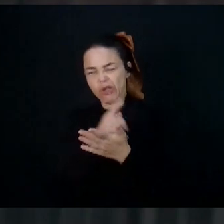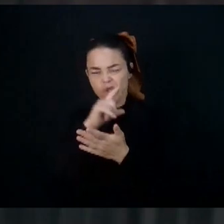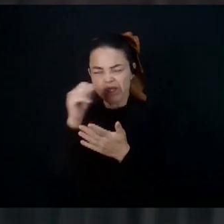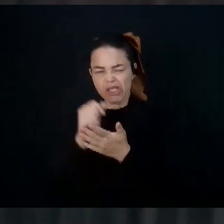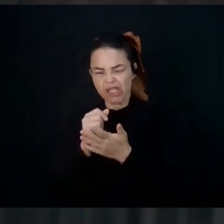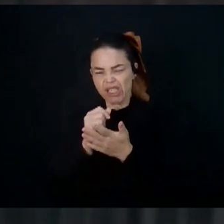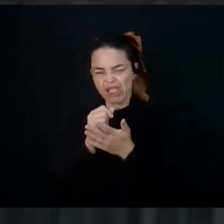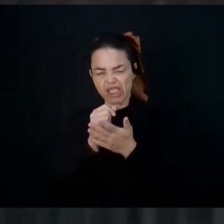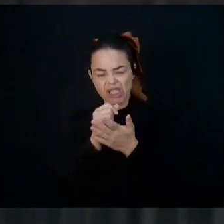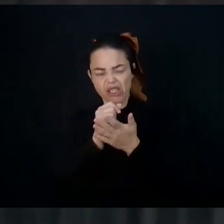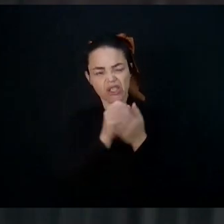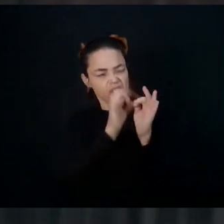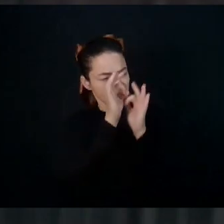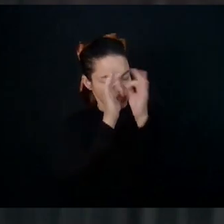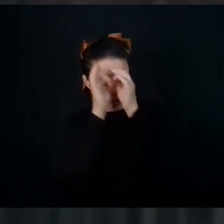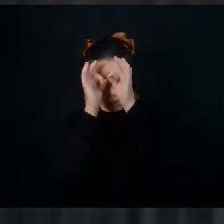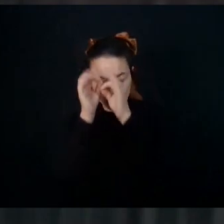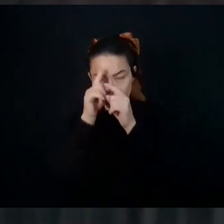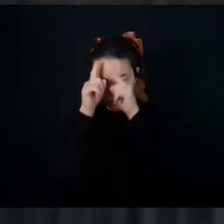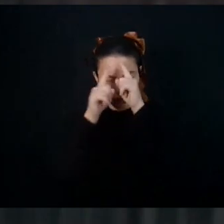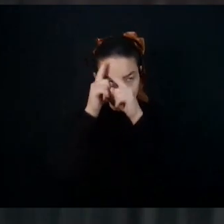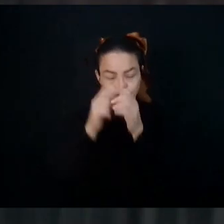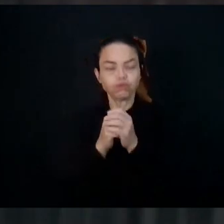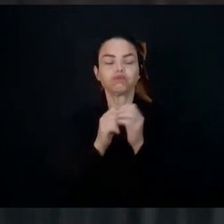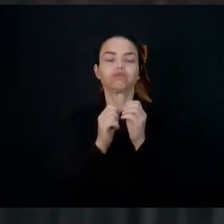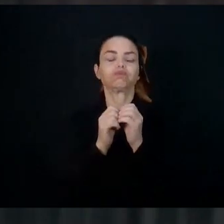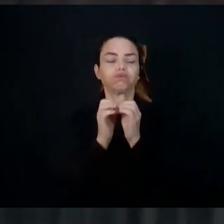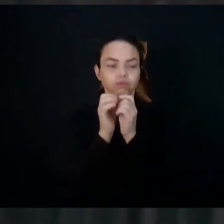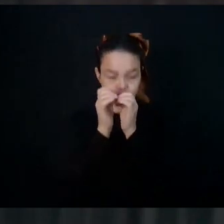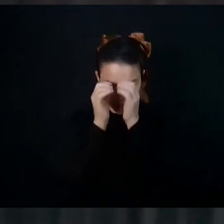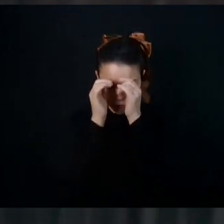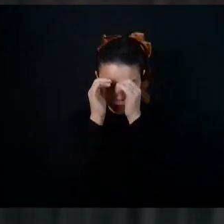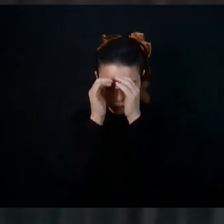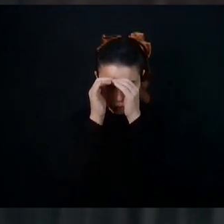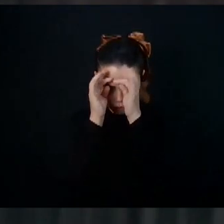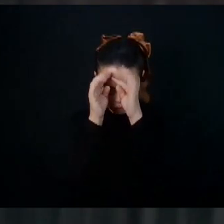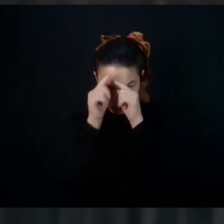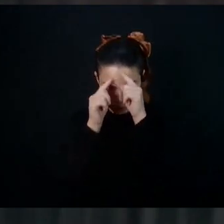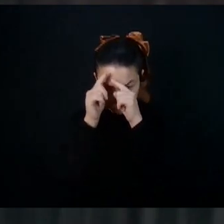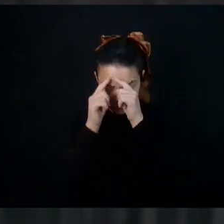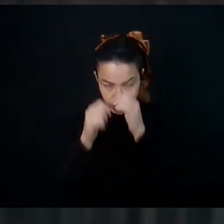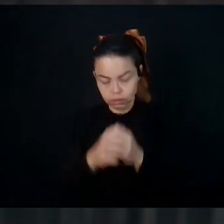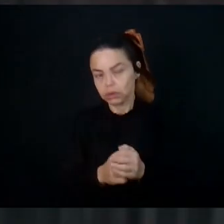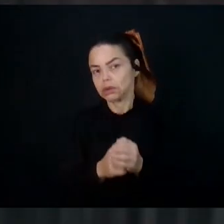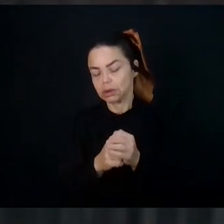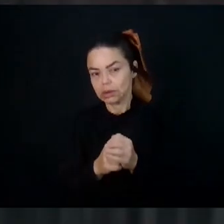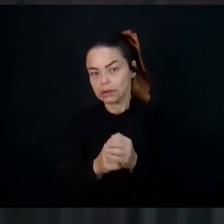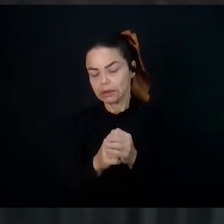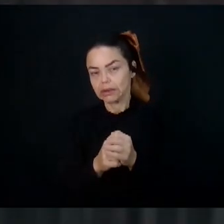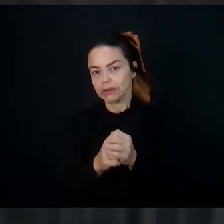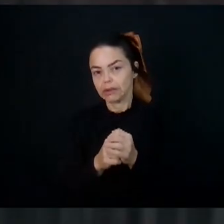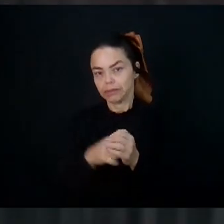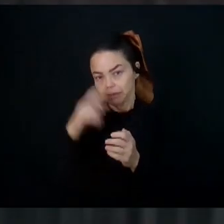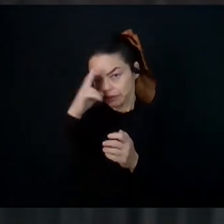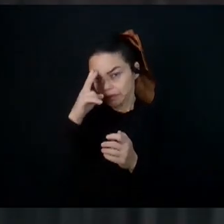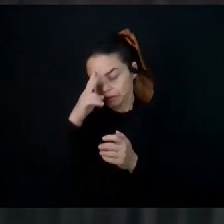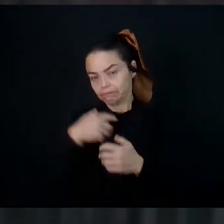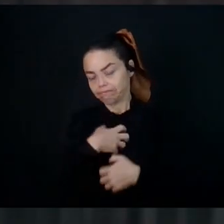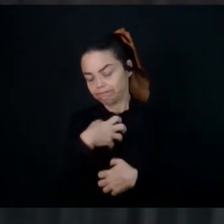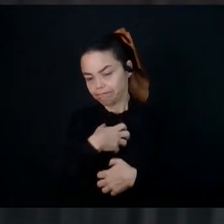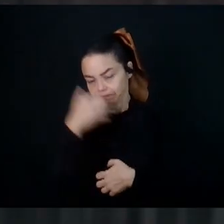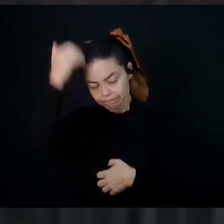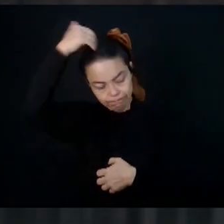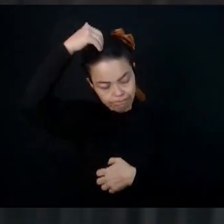e costurando esse cenário, então não tem um espaço para falar, nossa, agora eu me sinto culpada porque eu